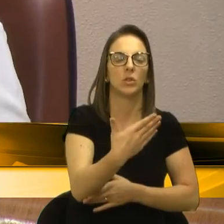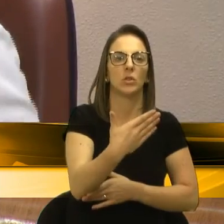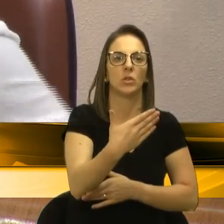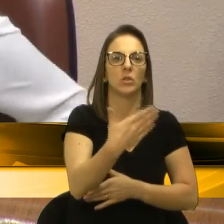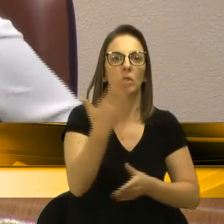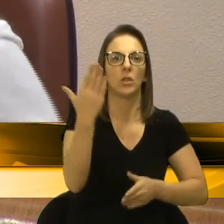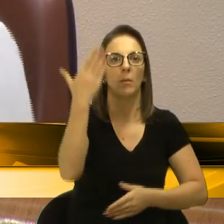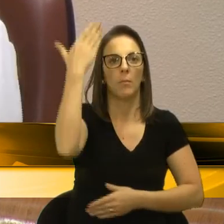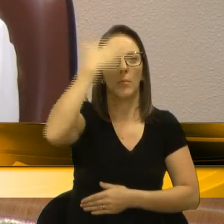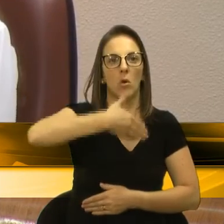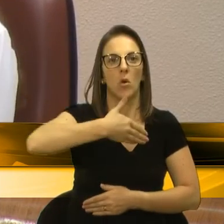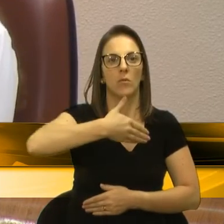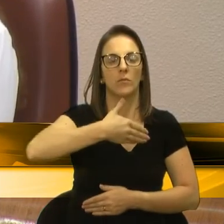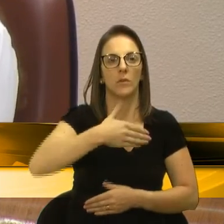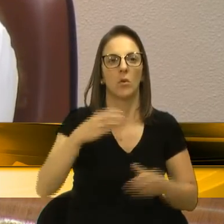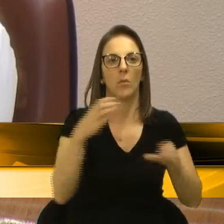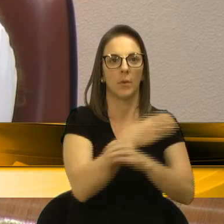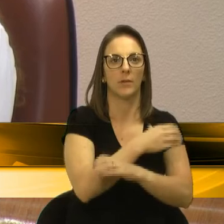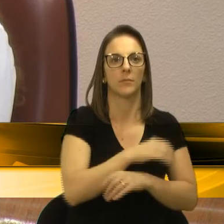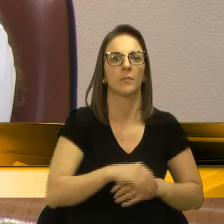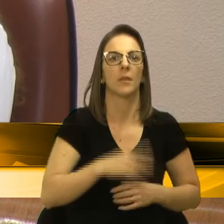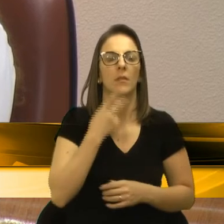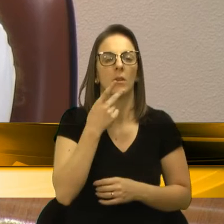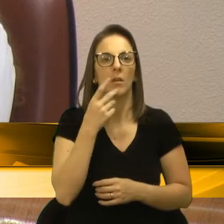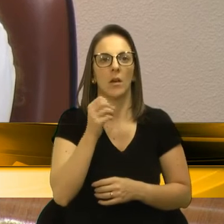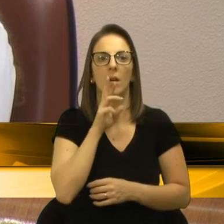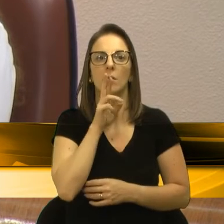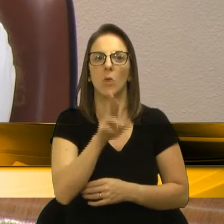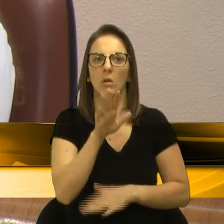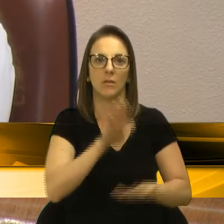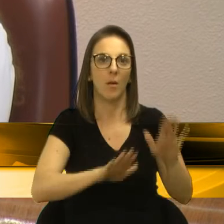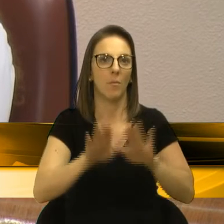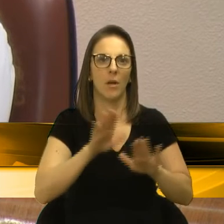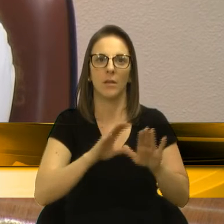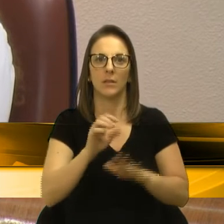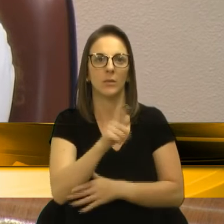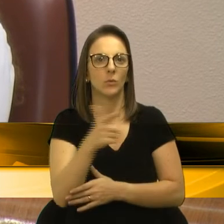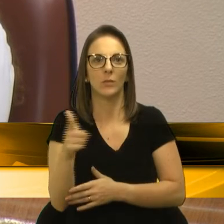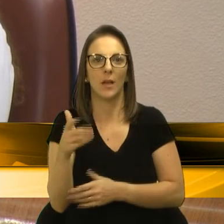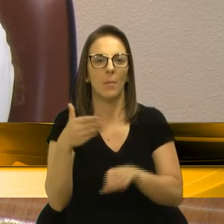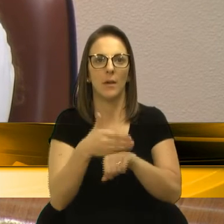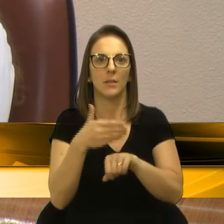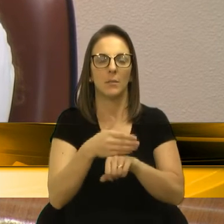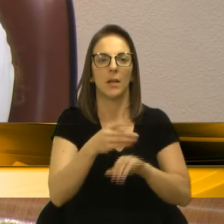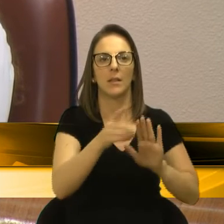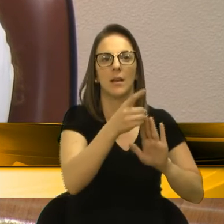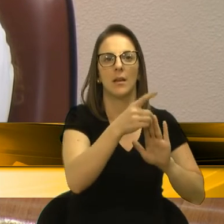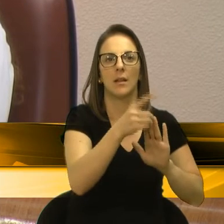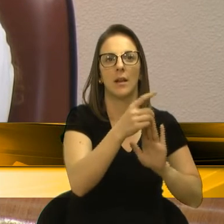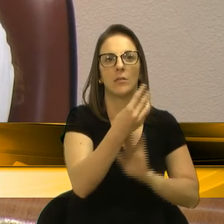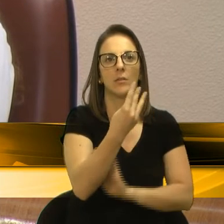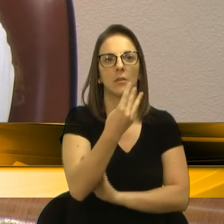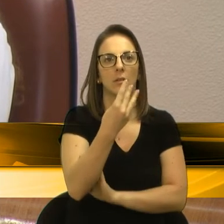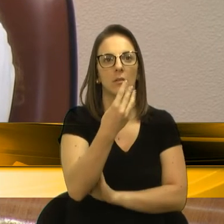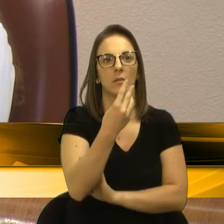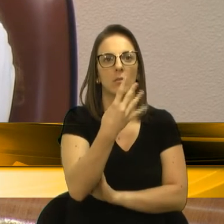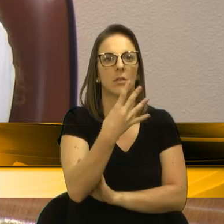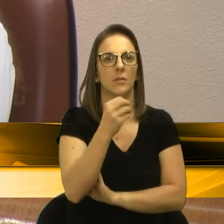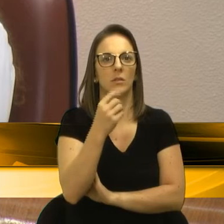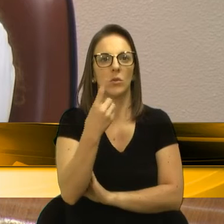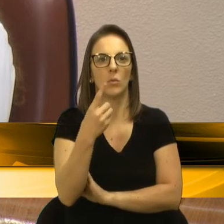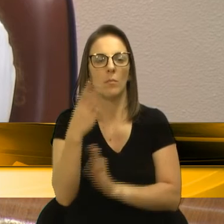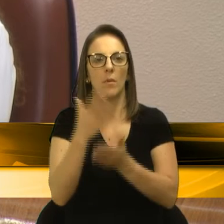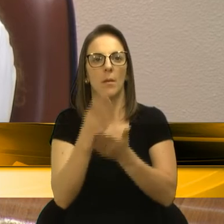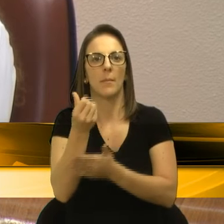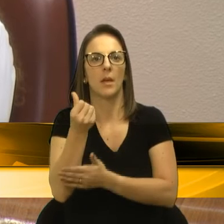A resposta, entendo, é negativa por absoluta ausência de previsão do Decreto-Lei nº 201/67, que não estabelece a participação do acusado,